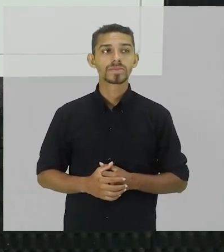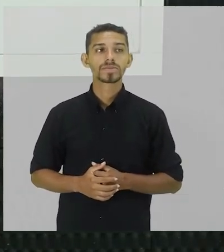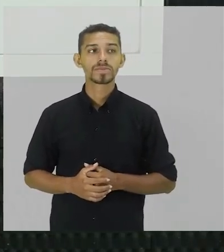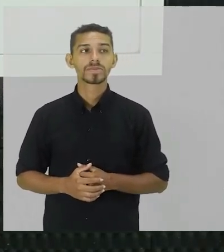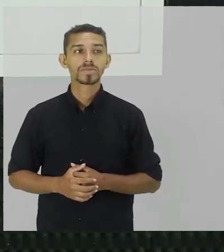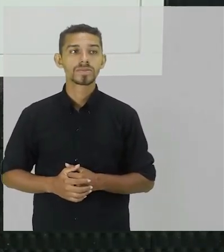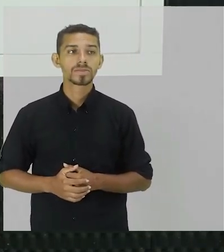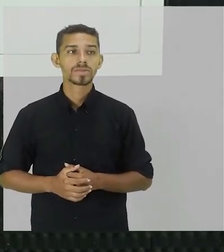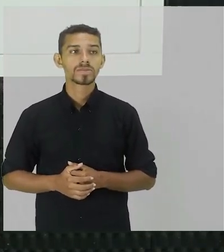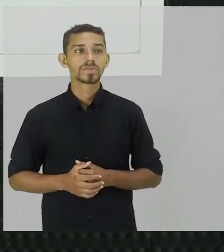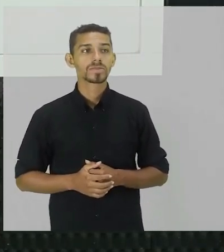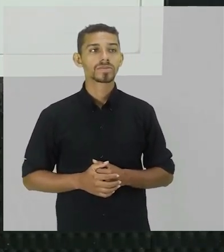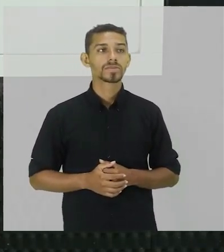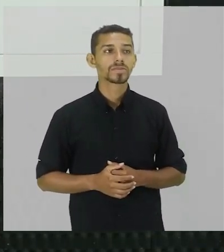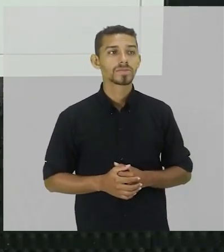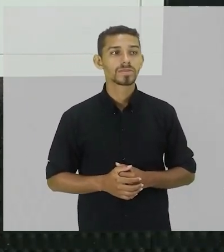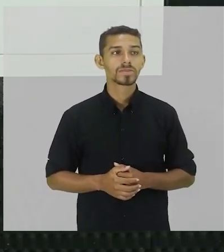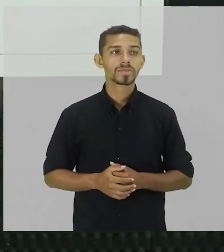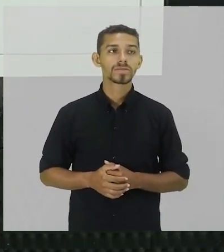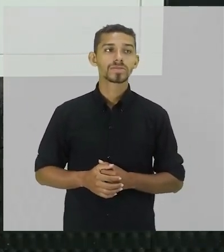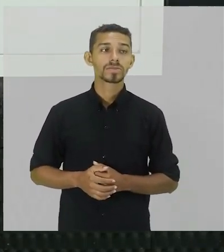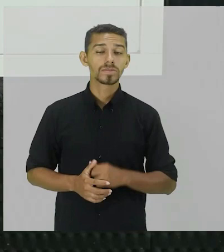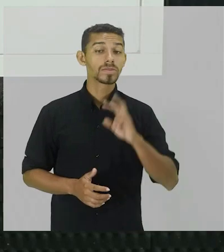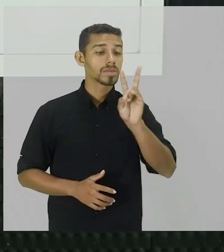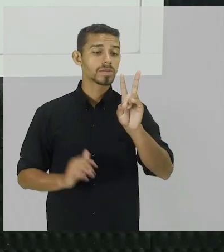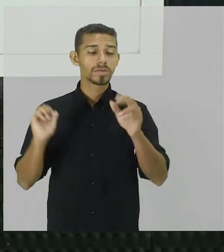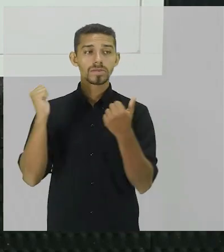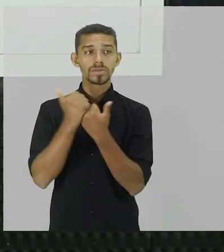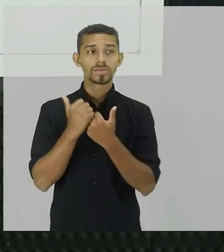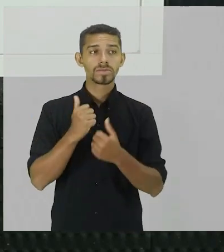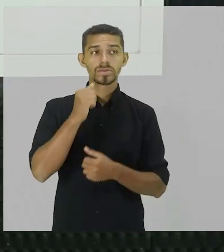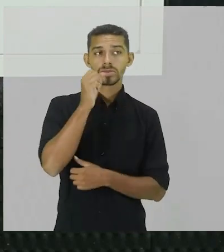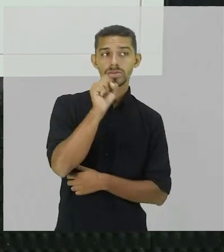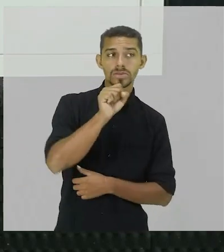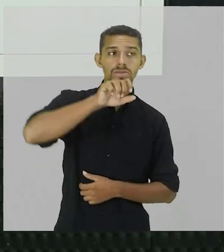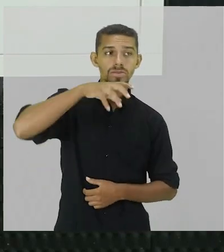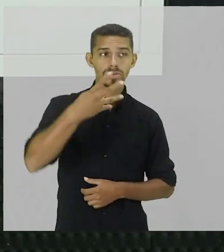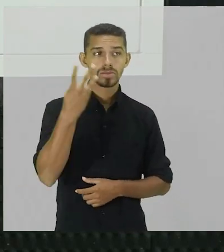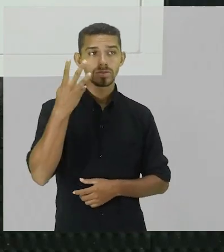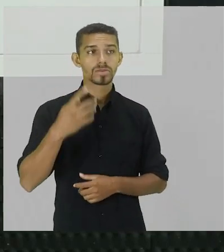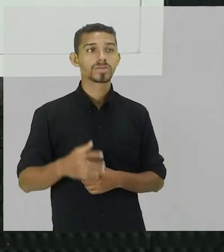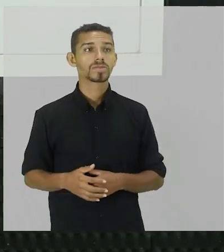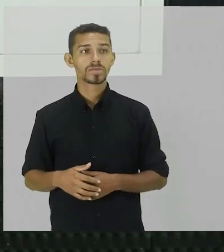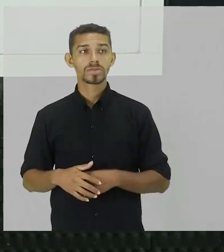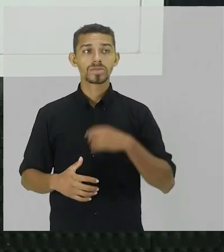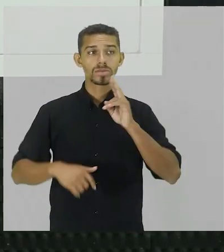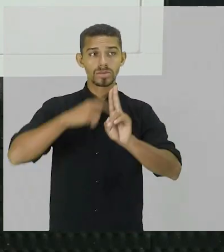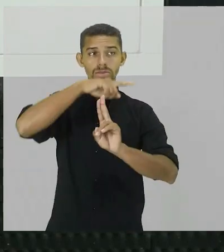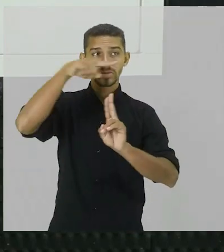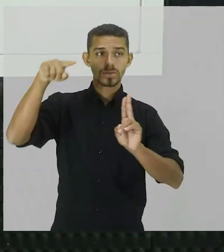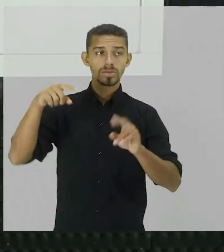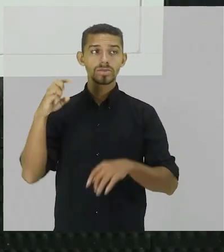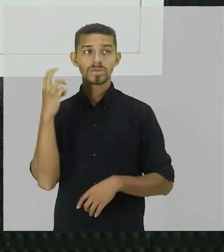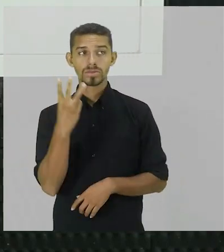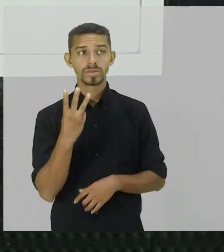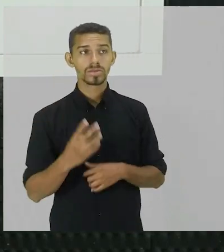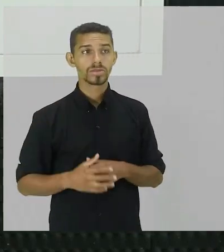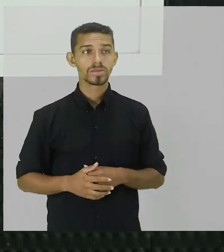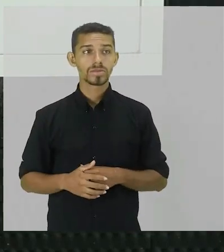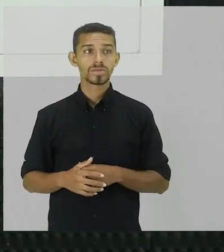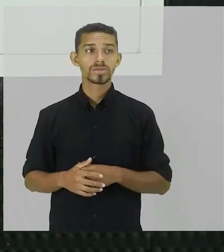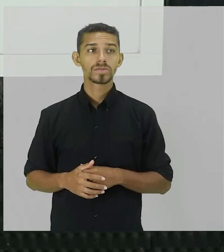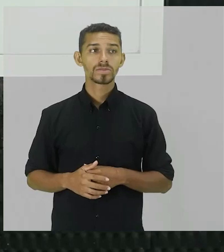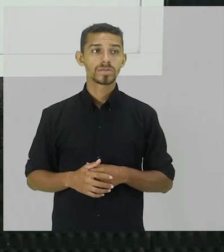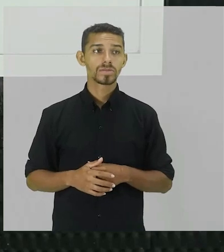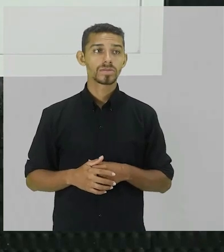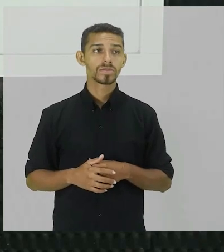84, né? 84. Aqui o π, ele pediu para considerar 3. O raio, eu vou colocar 5